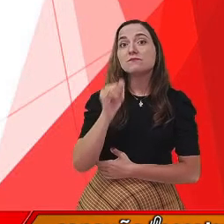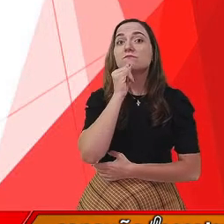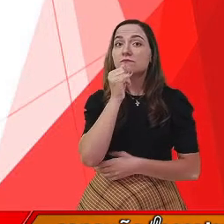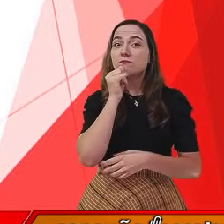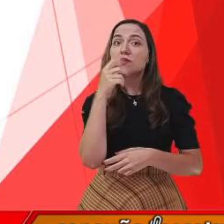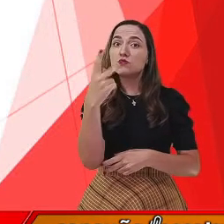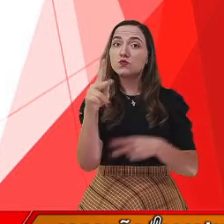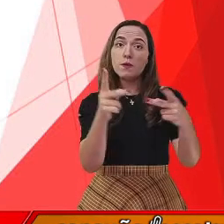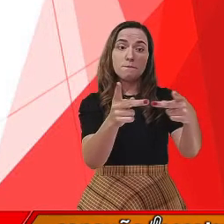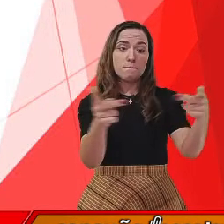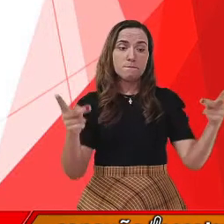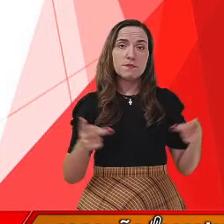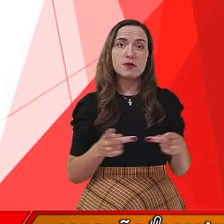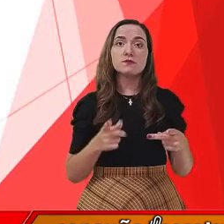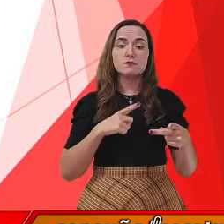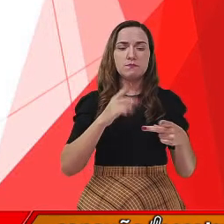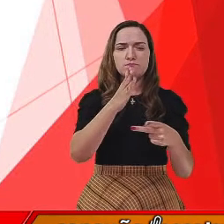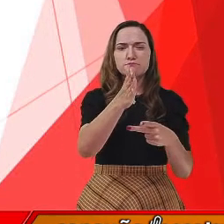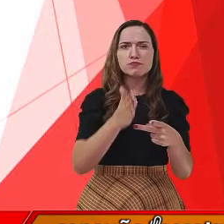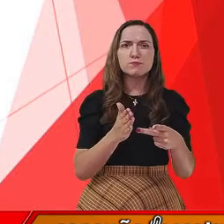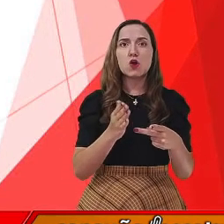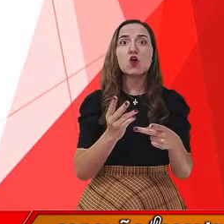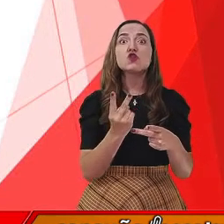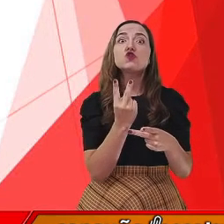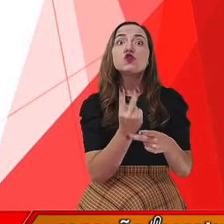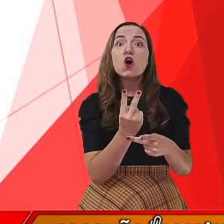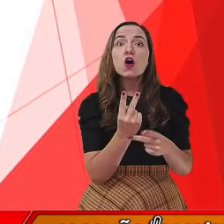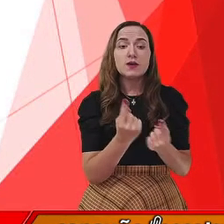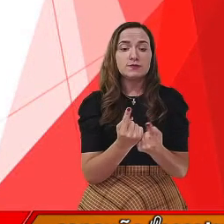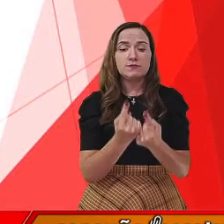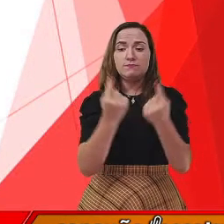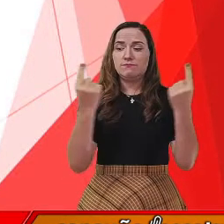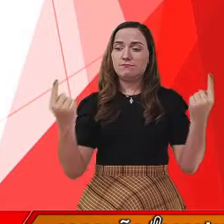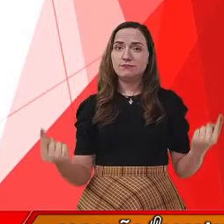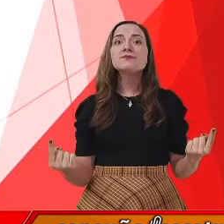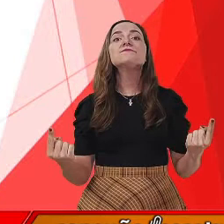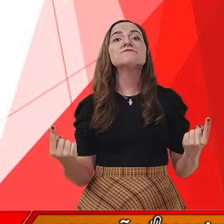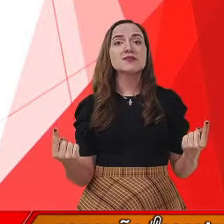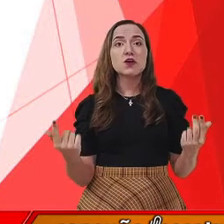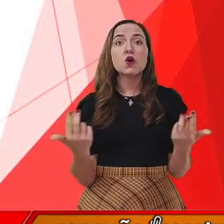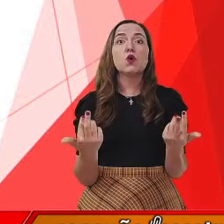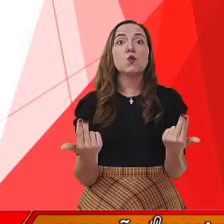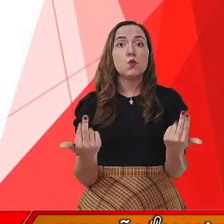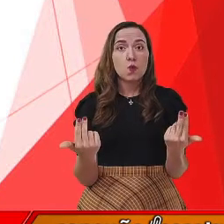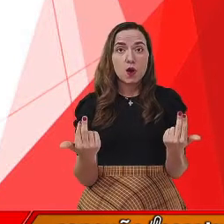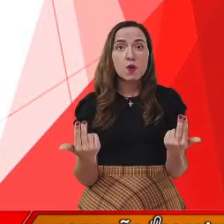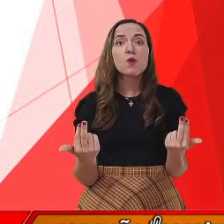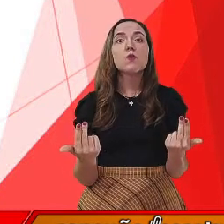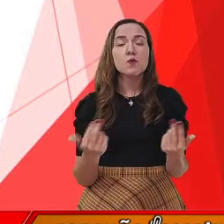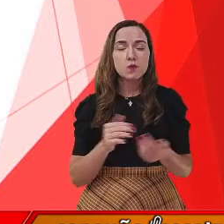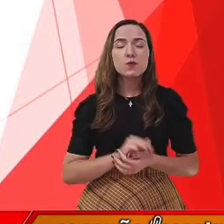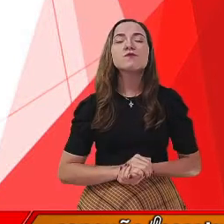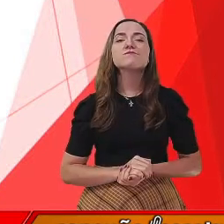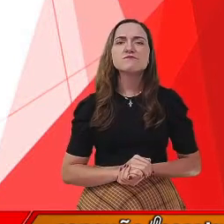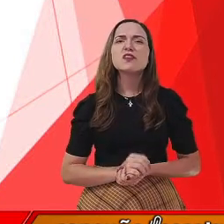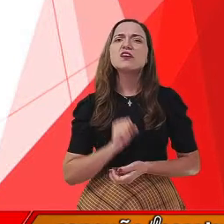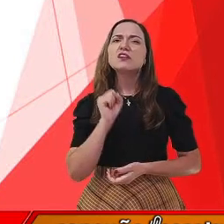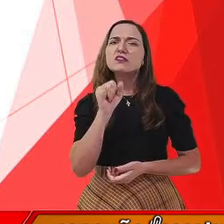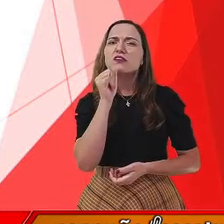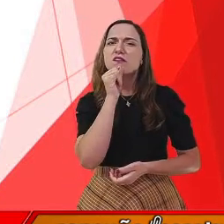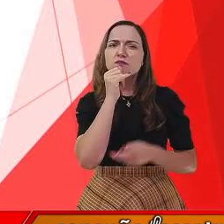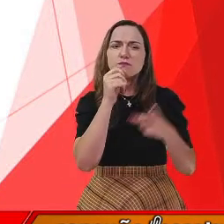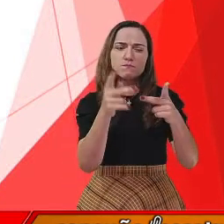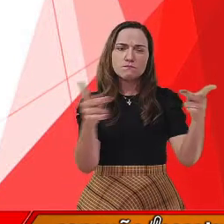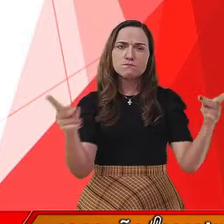uma pizza em duas partes, não foi? Então, você dividiu em 2 pedaços iguais. Se você comer